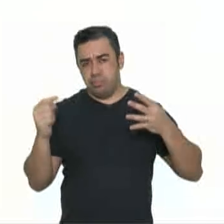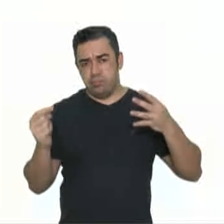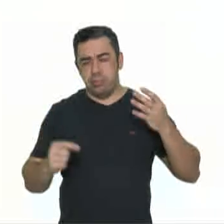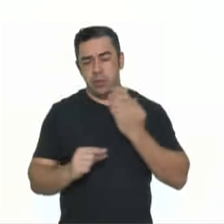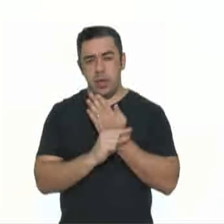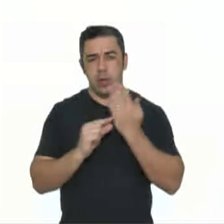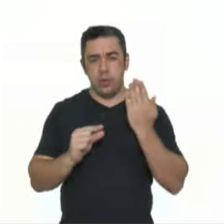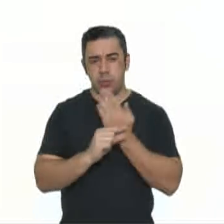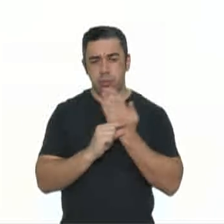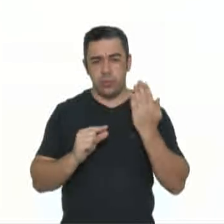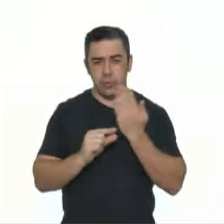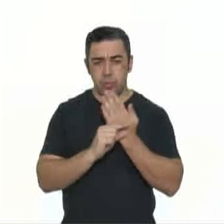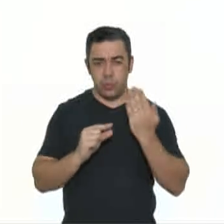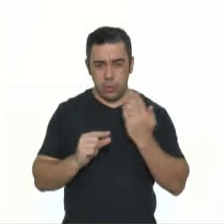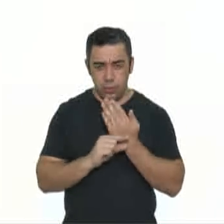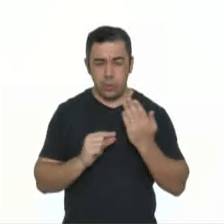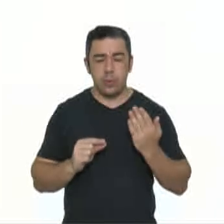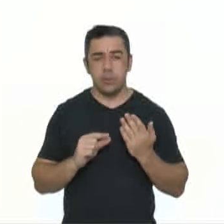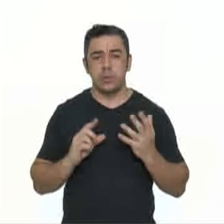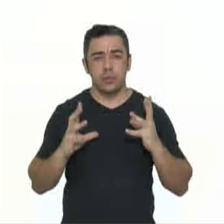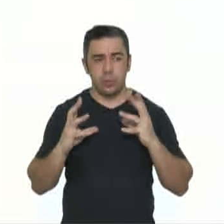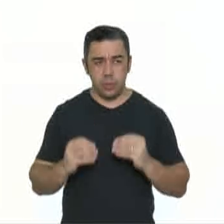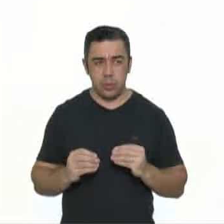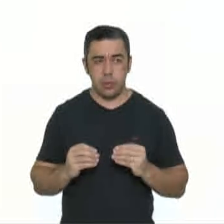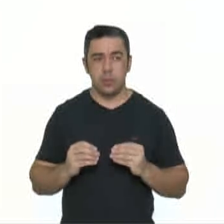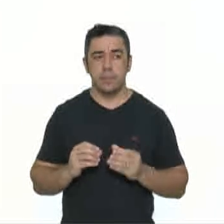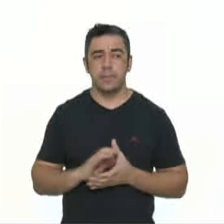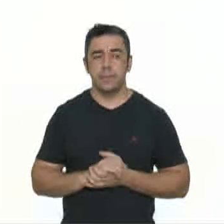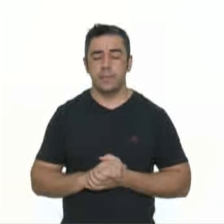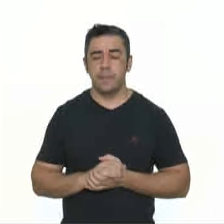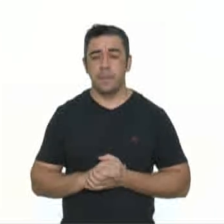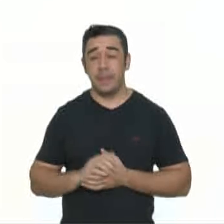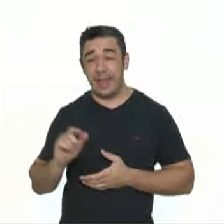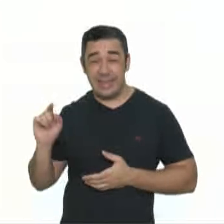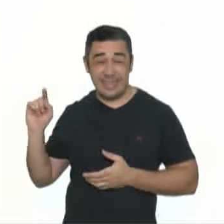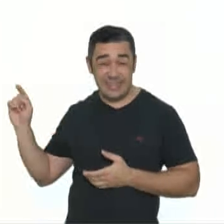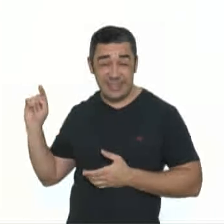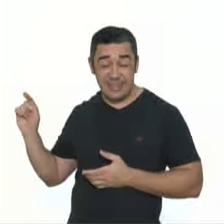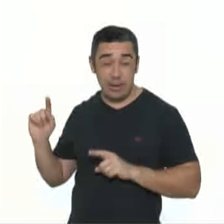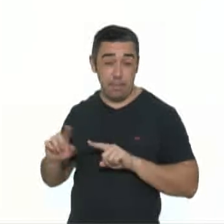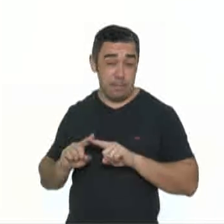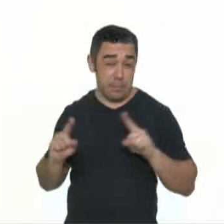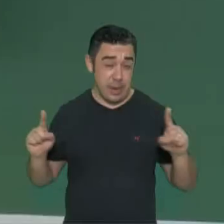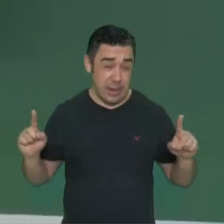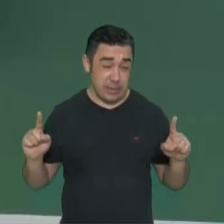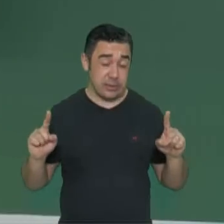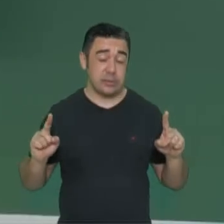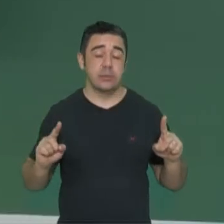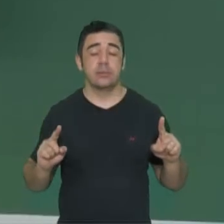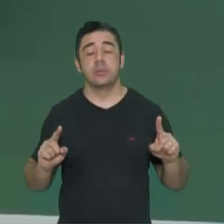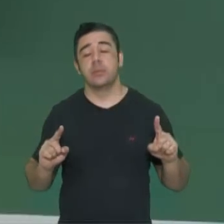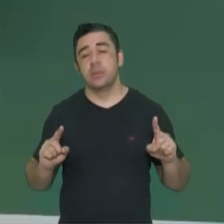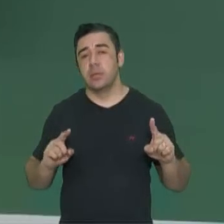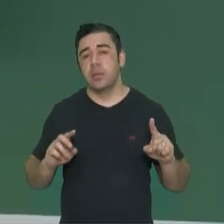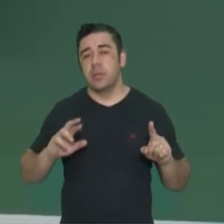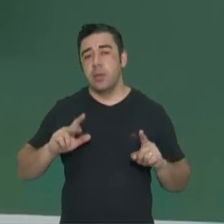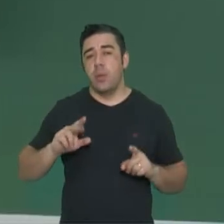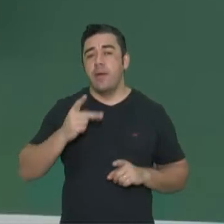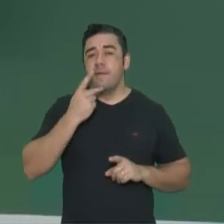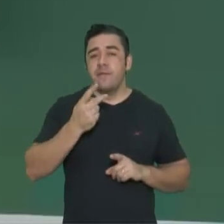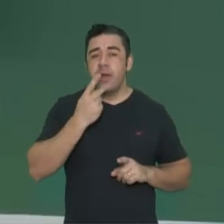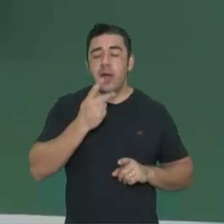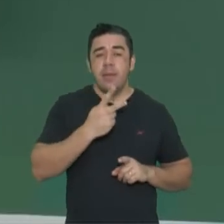Rosa, Carmo Bernardes, Bernardo Ellis, etc. Aqui, no entanto, aqui uma diversidade, já não cabe falar